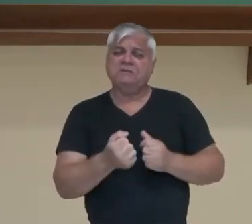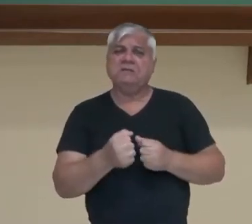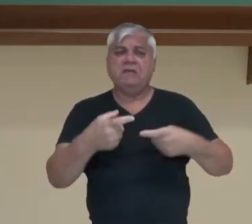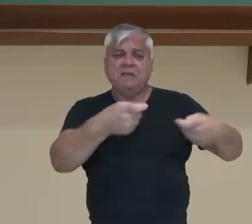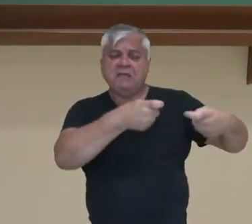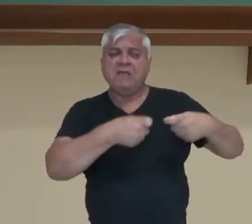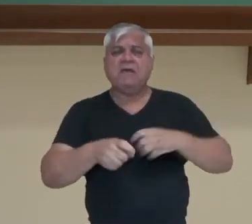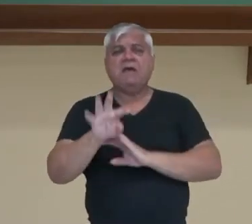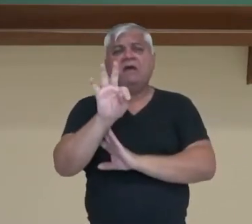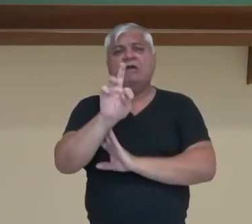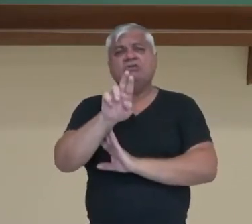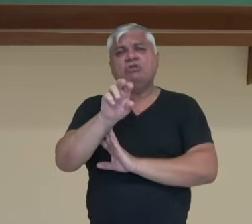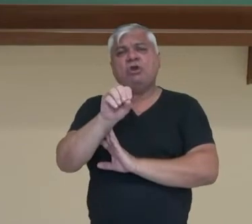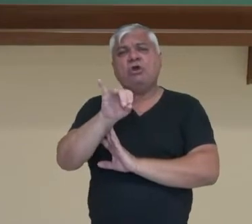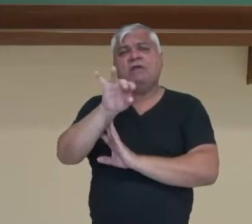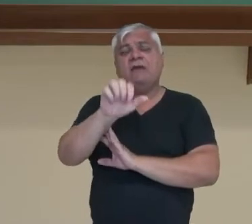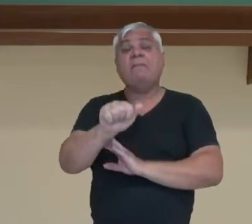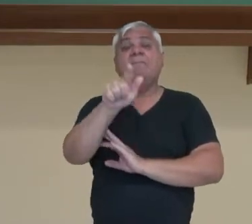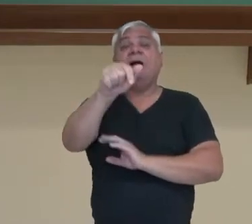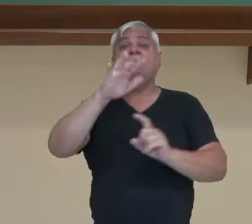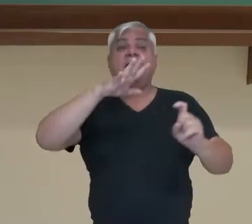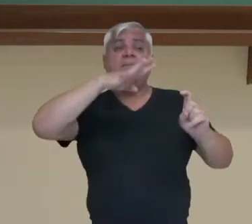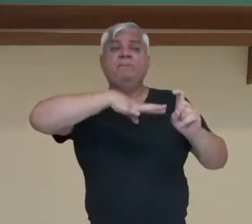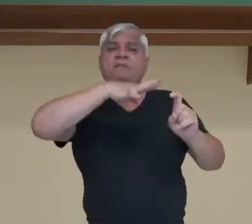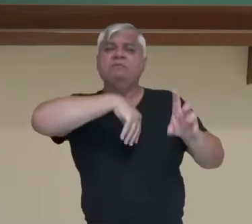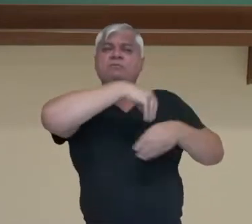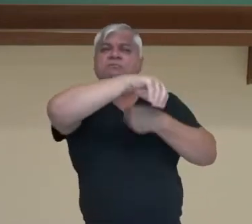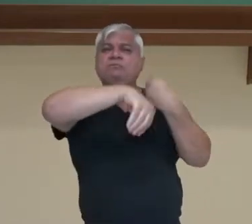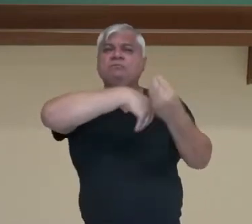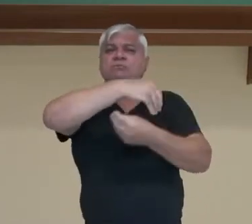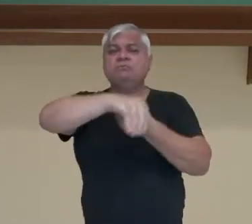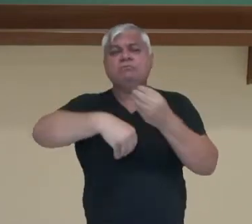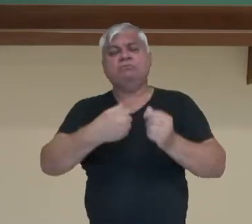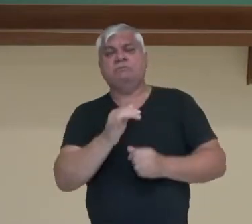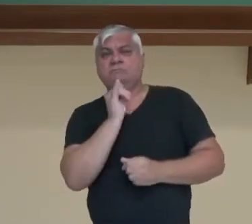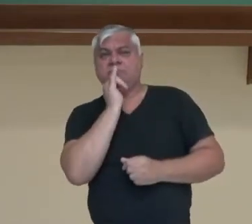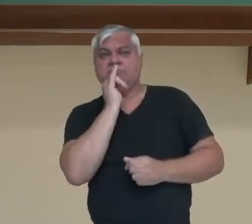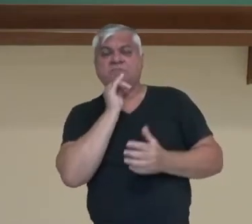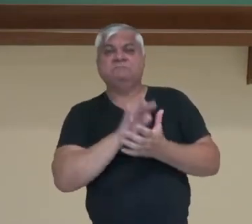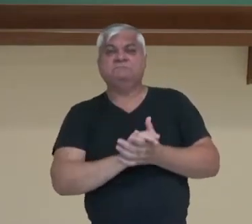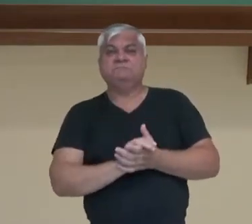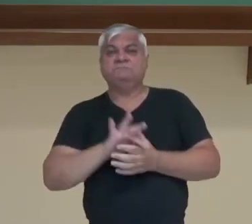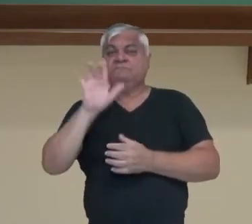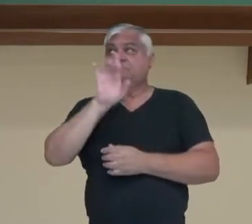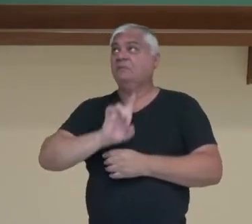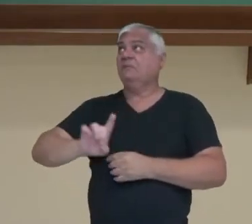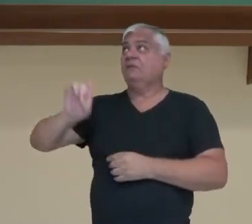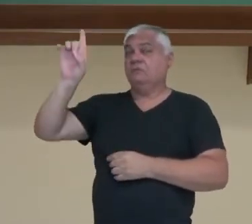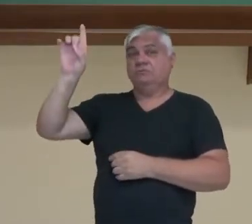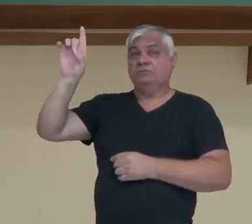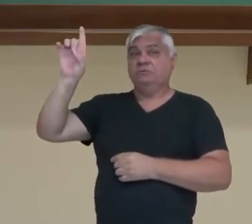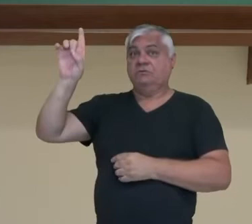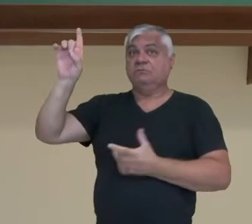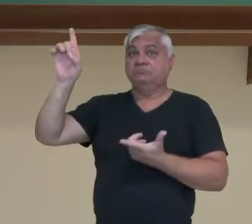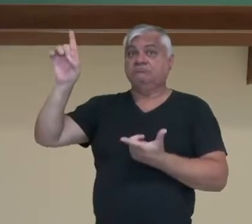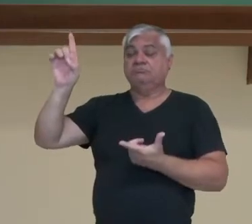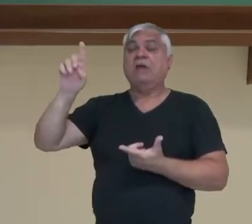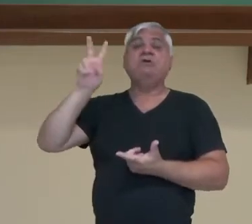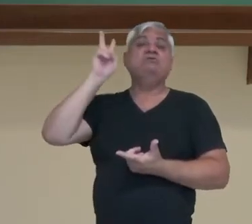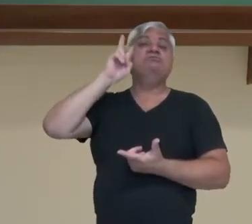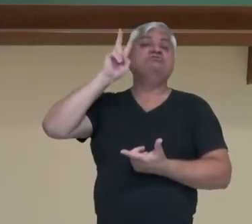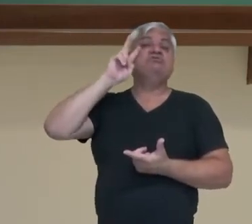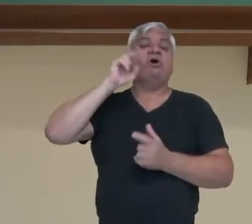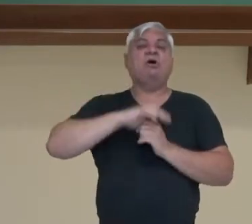O que o mito mistura é colocar os deuses, o enredo da